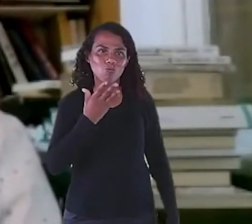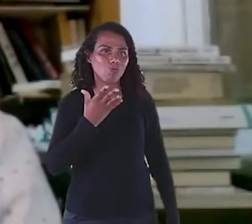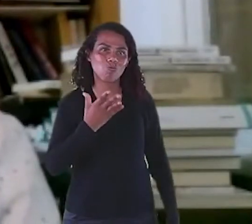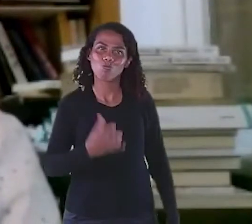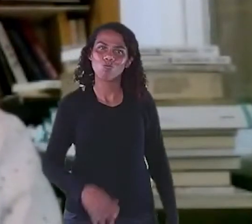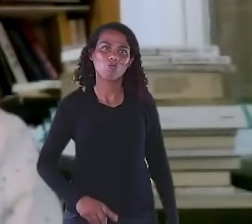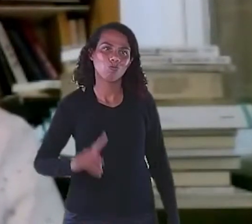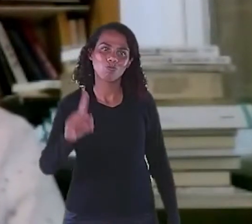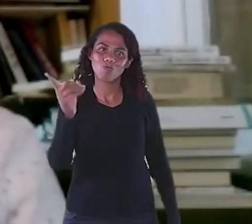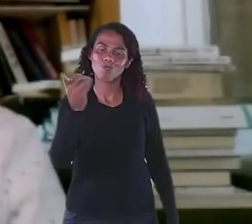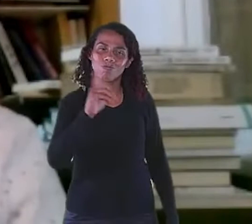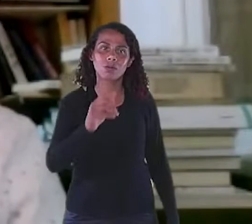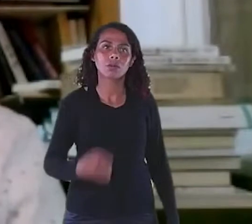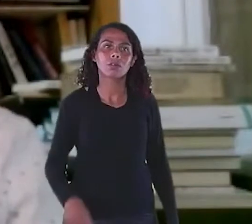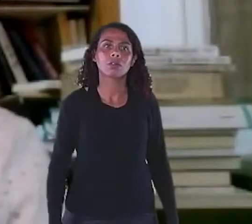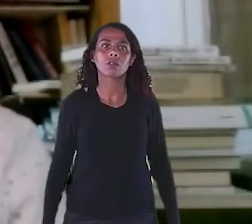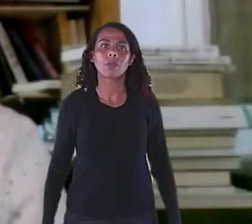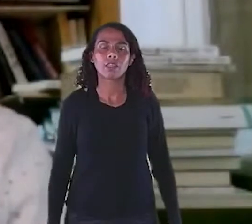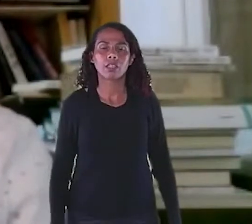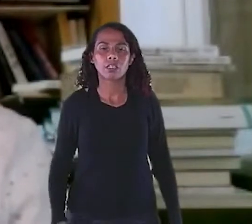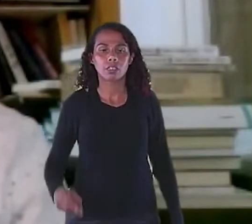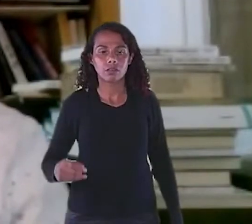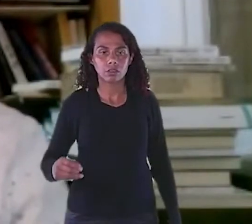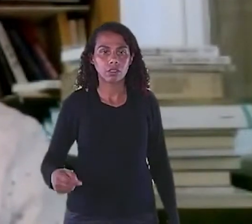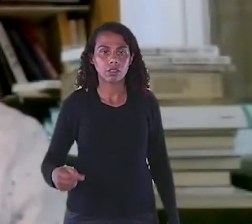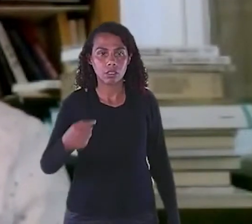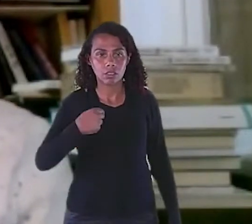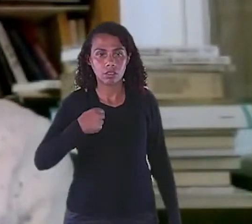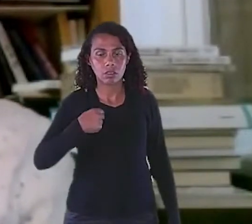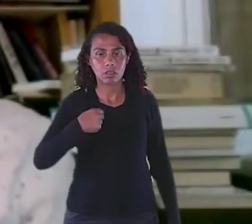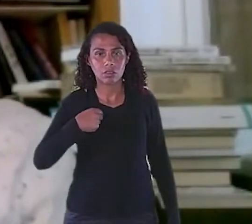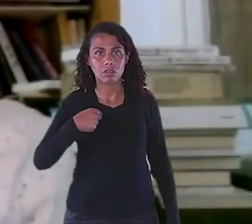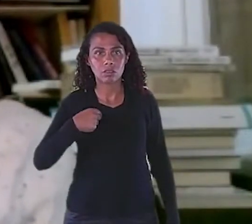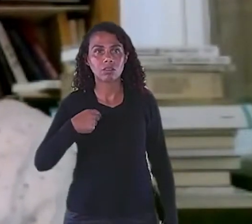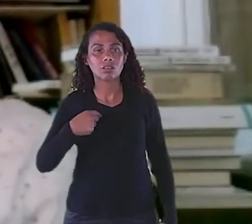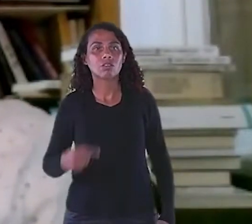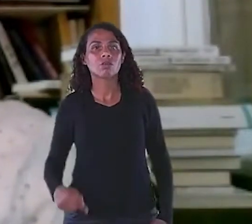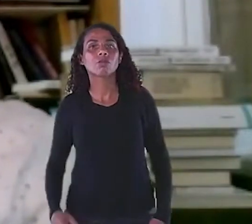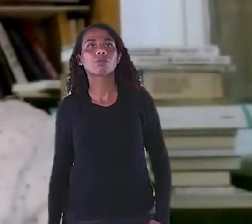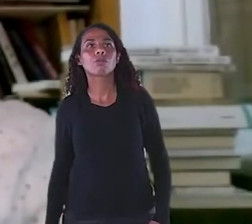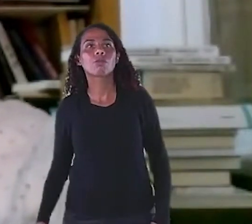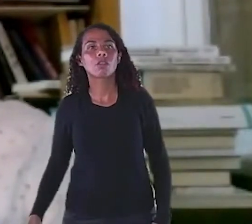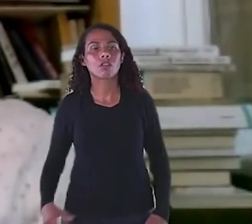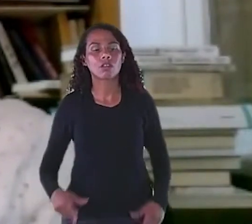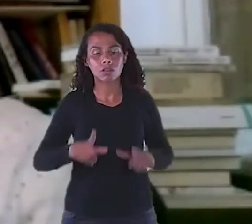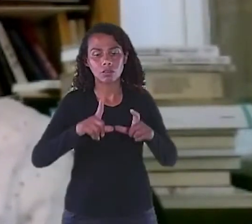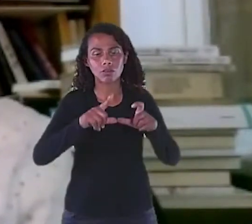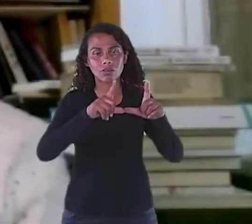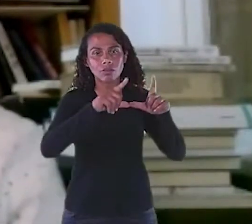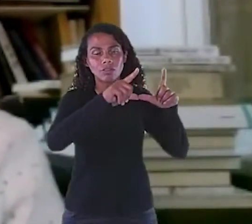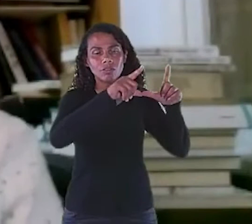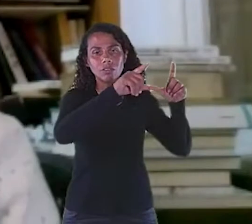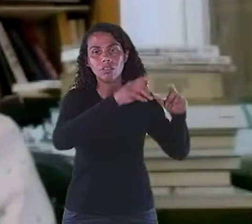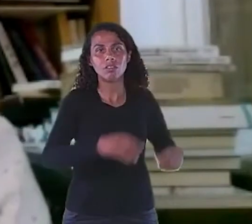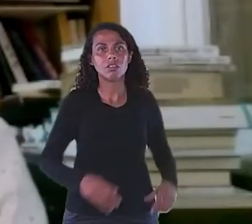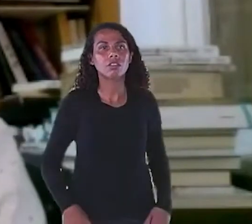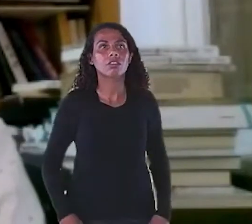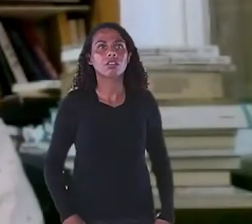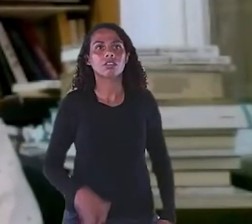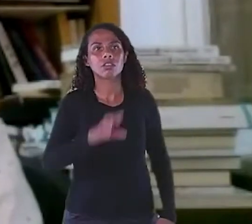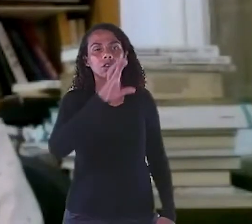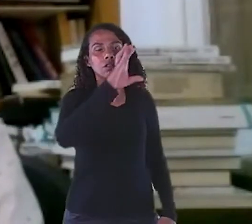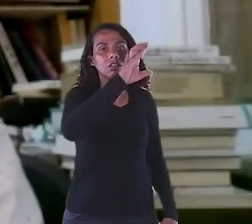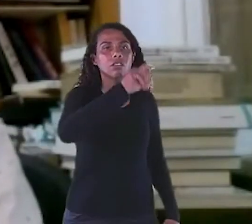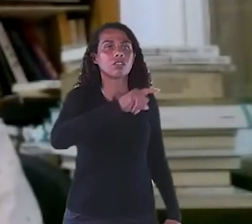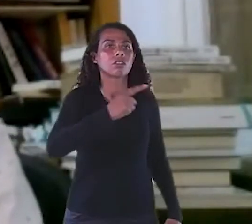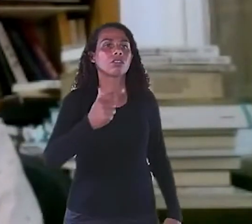eu sair, uma vez mais vou dizer que Belo Horizonte melhorou muito depois que eu saí, mas, por exemplo, os botequins